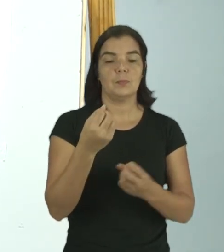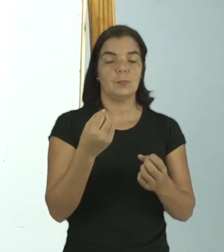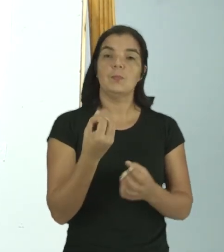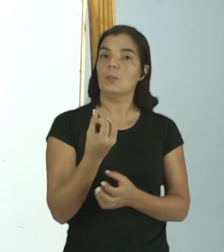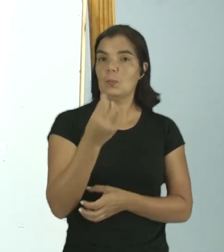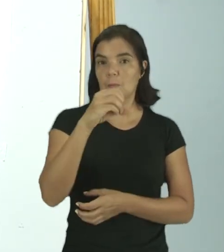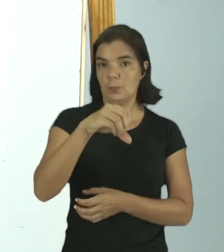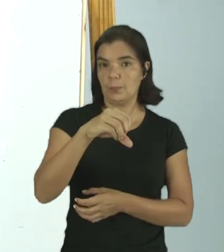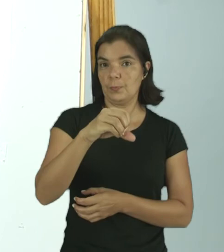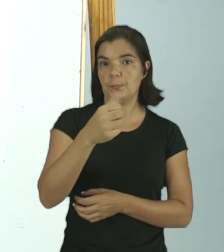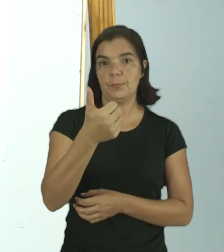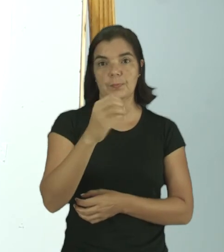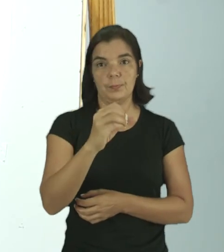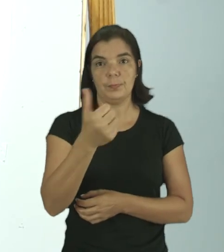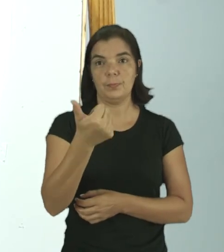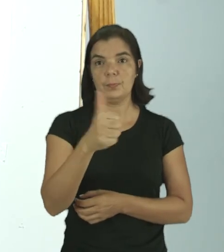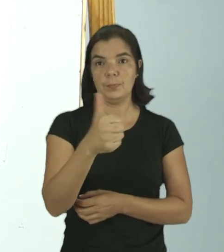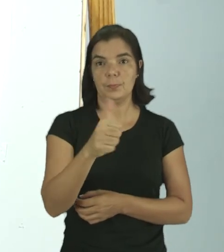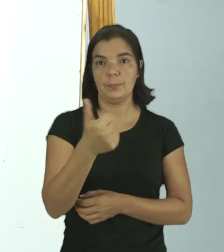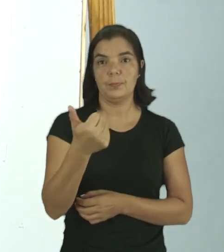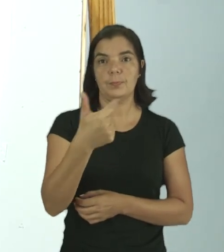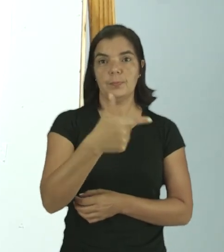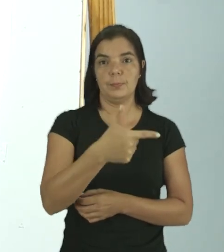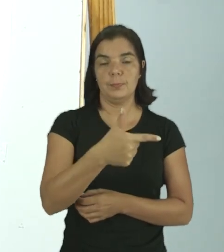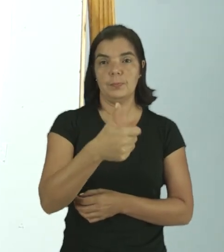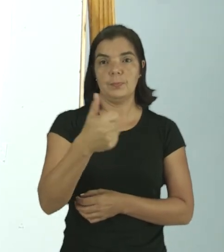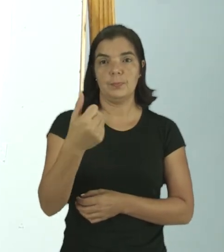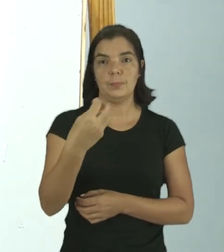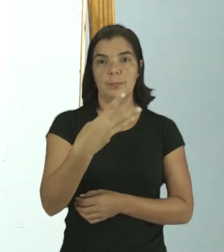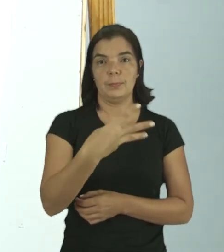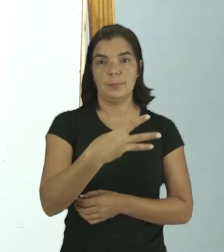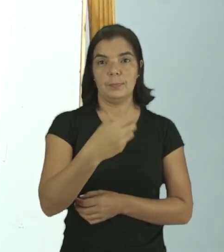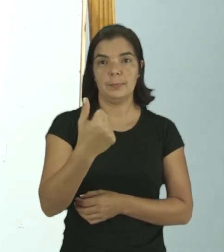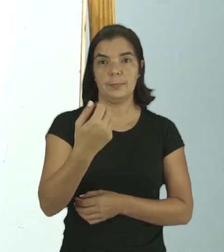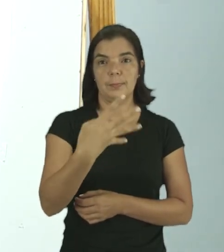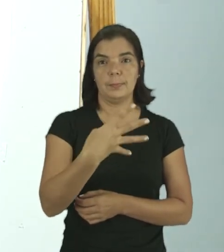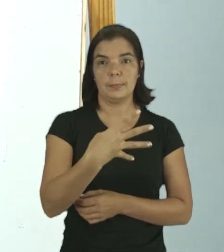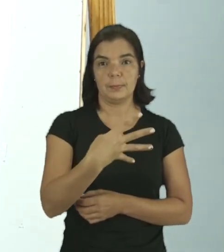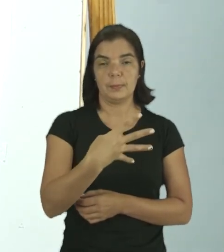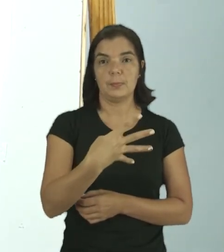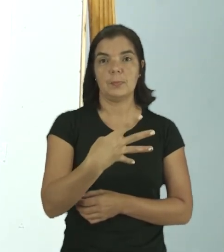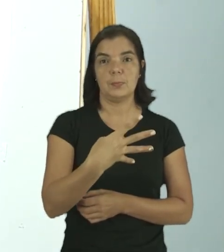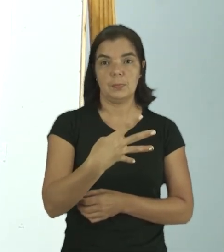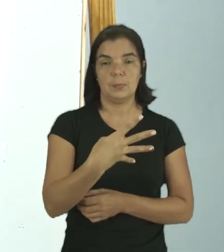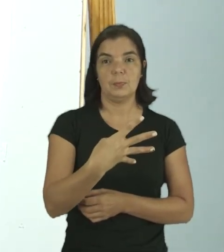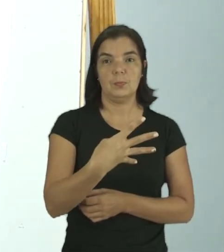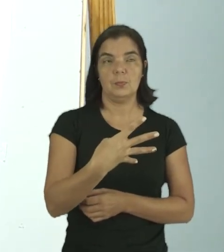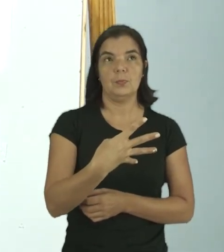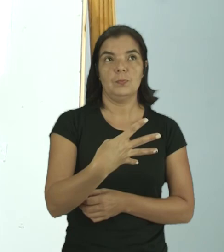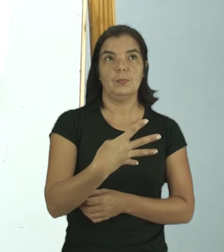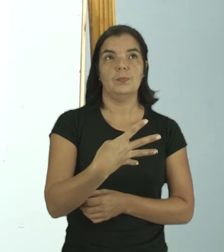oito ó nove dez onze doze treze quatorze